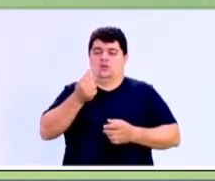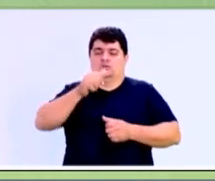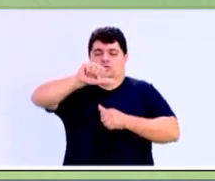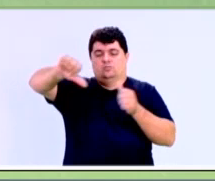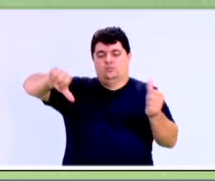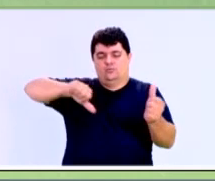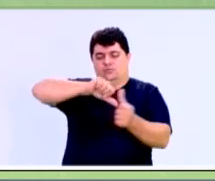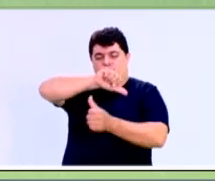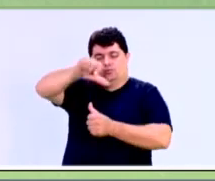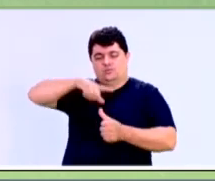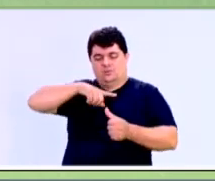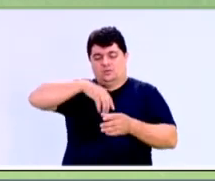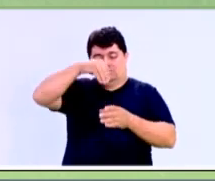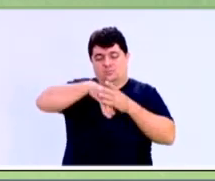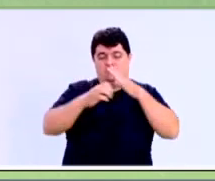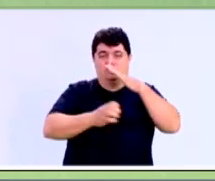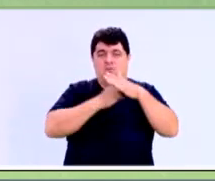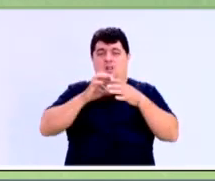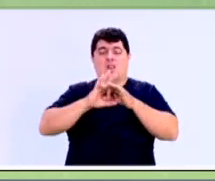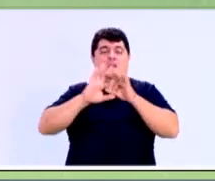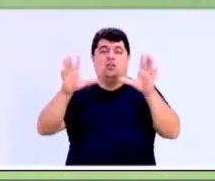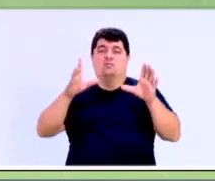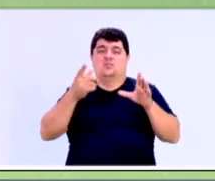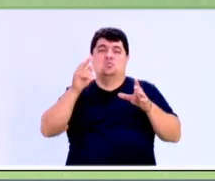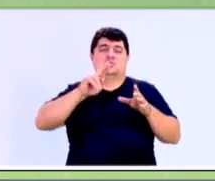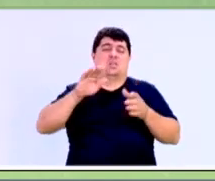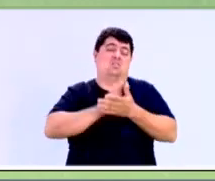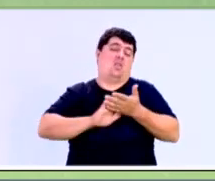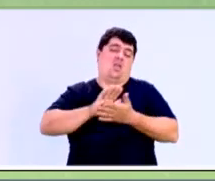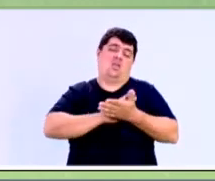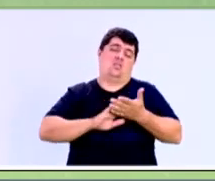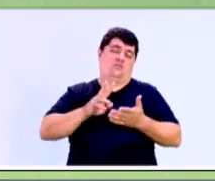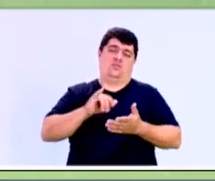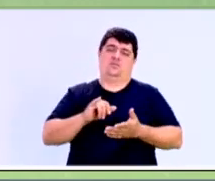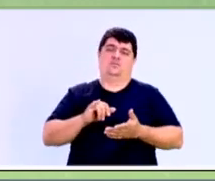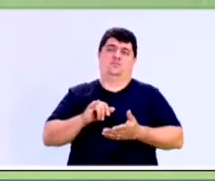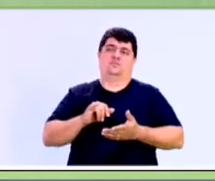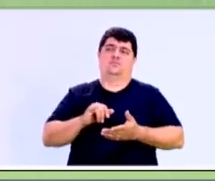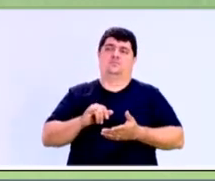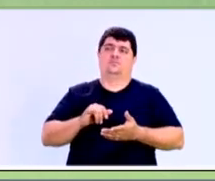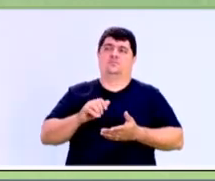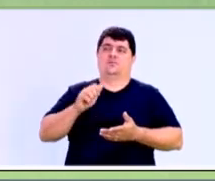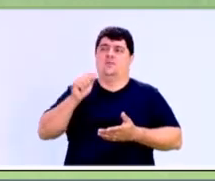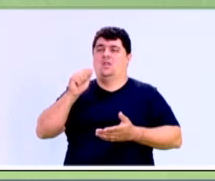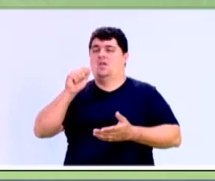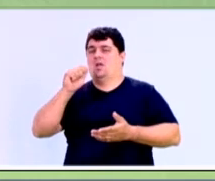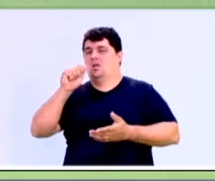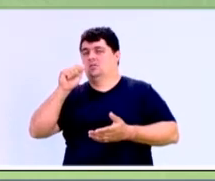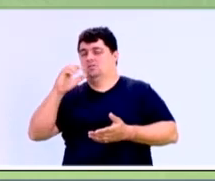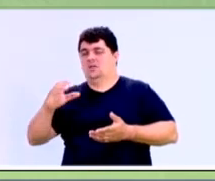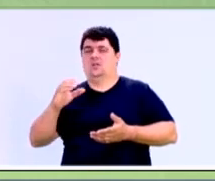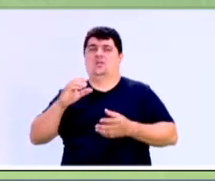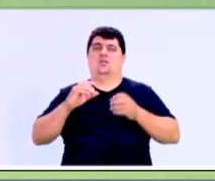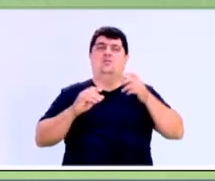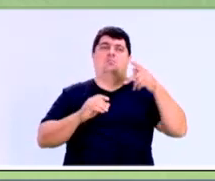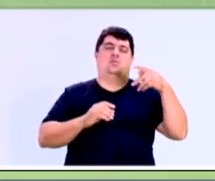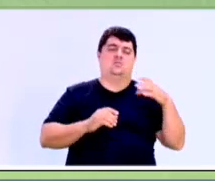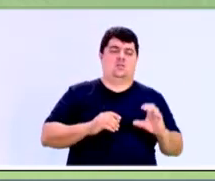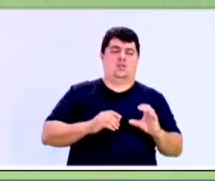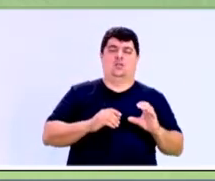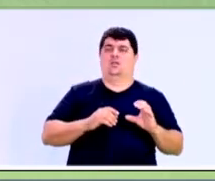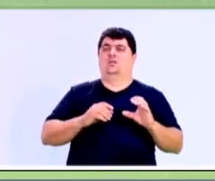seja, livre lá entre os curto prazo, AC e PC, ok? Quanto que eu tenho livre lá. Se eu